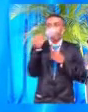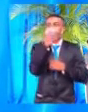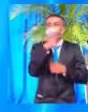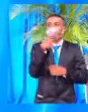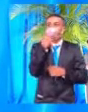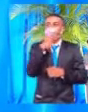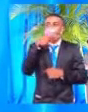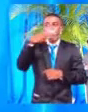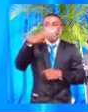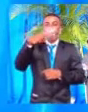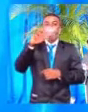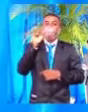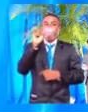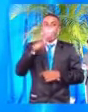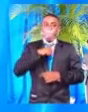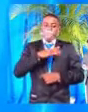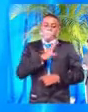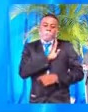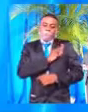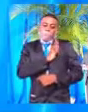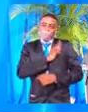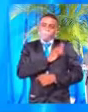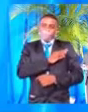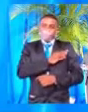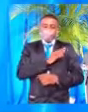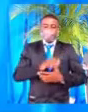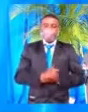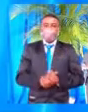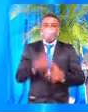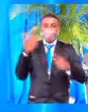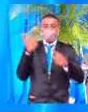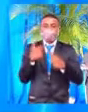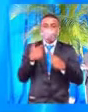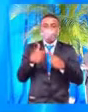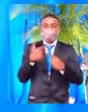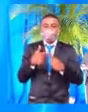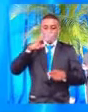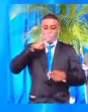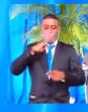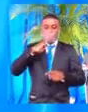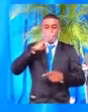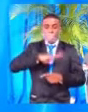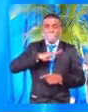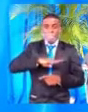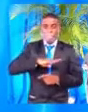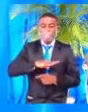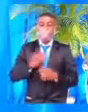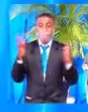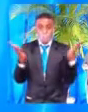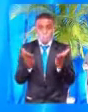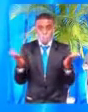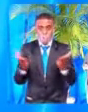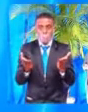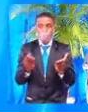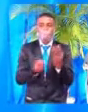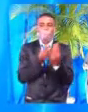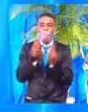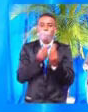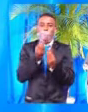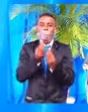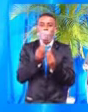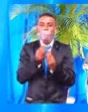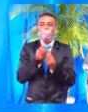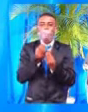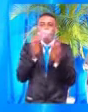a boca fala... do que está cheio o coração. Por isso, nessa tarde de hoje, como de costume, já